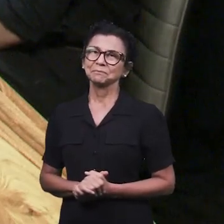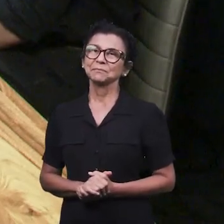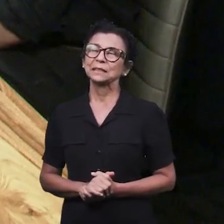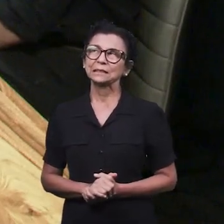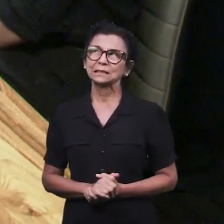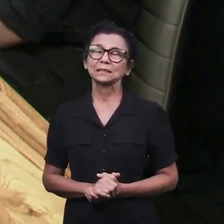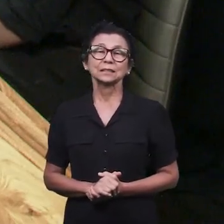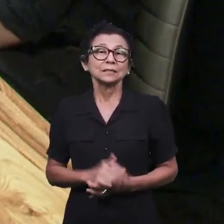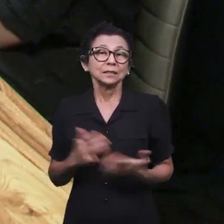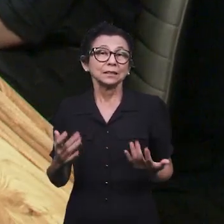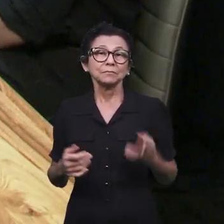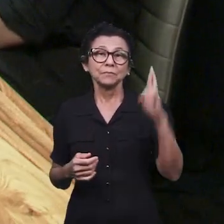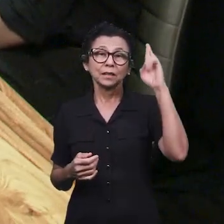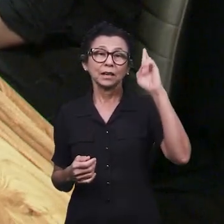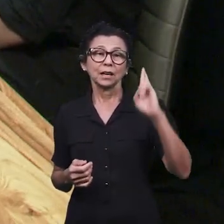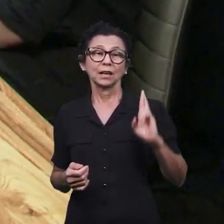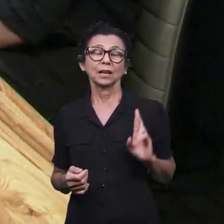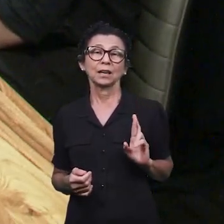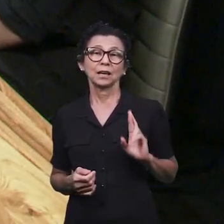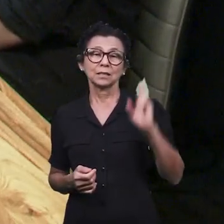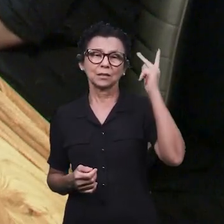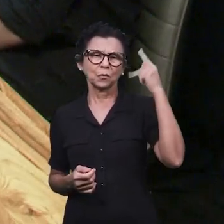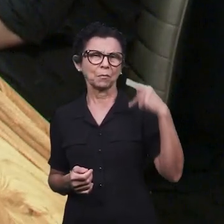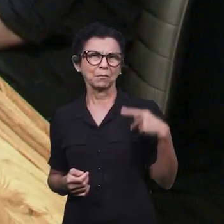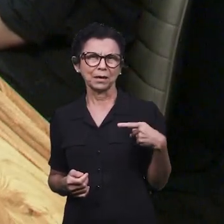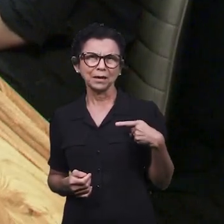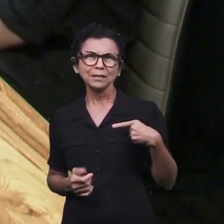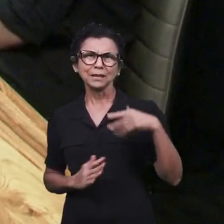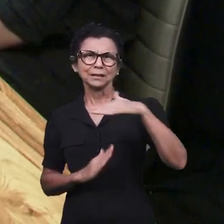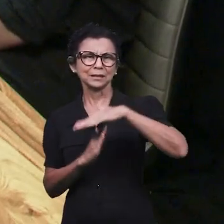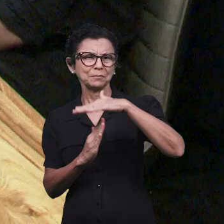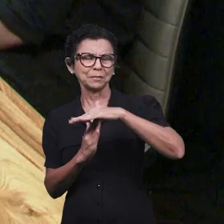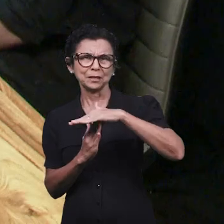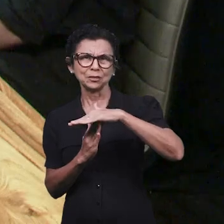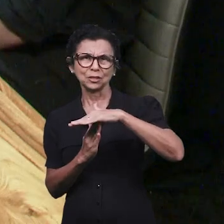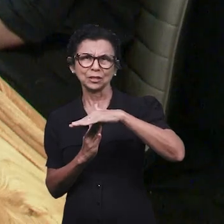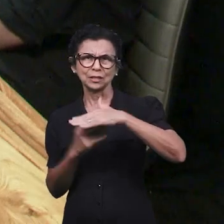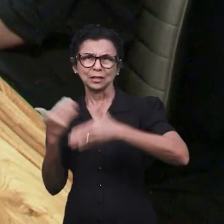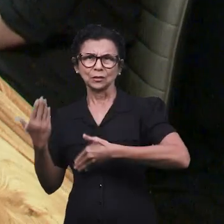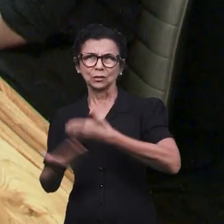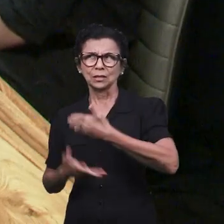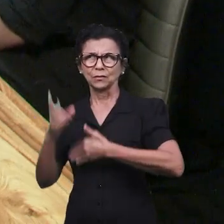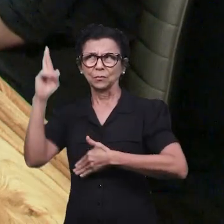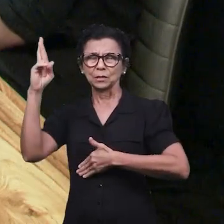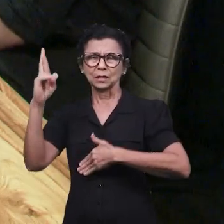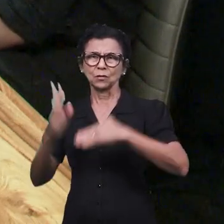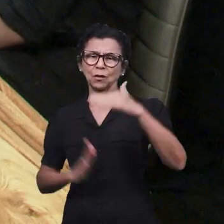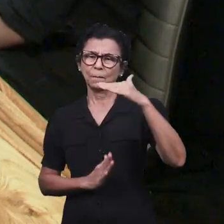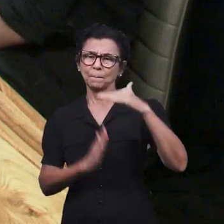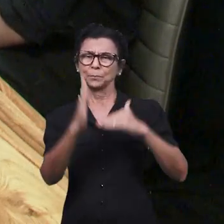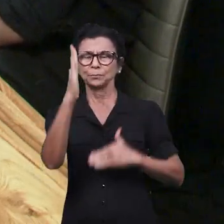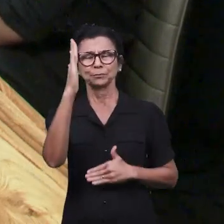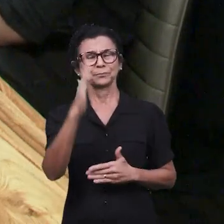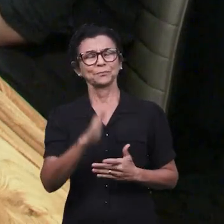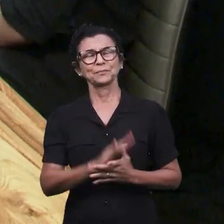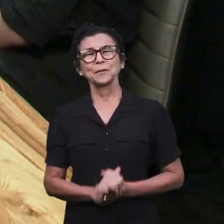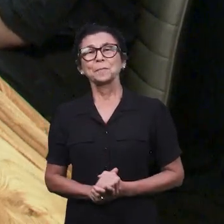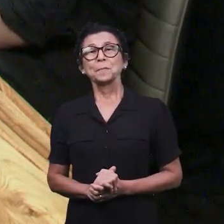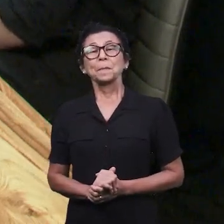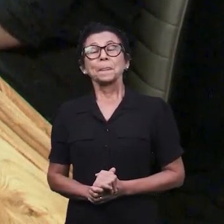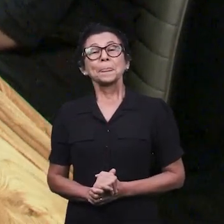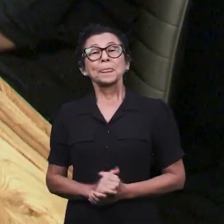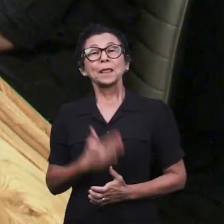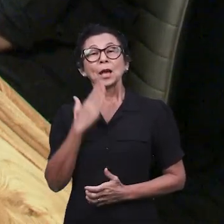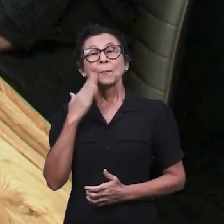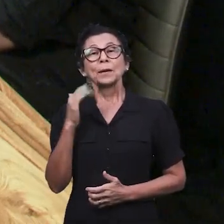Senhor os limites da razão eles são transpassados, não existem mais e passamos a viver no templo de Deus. Assim. A melhor coisa que